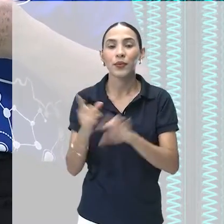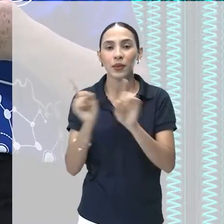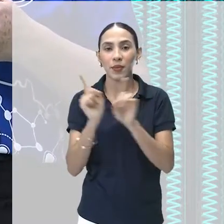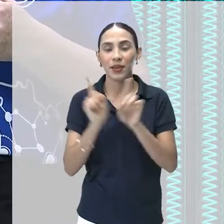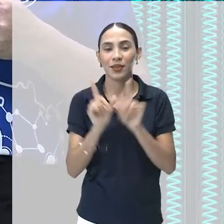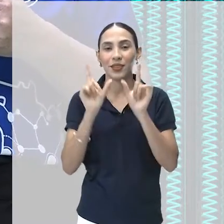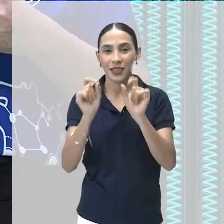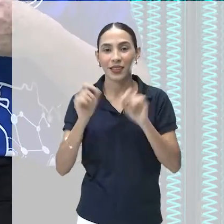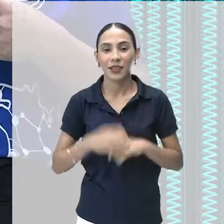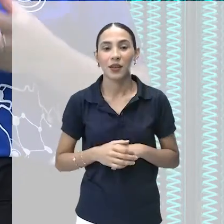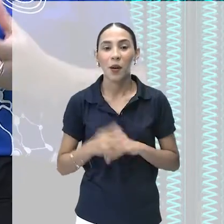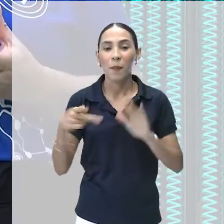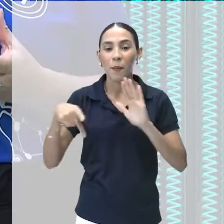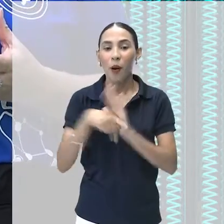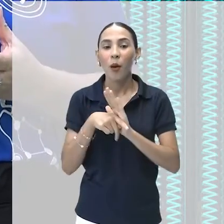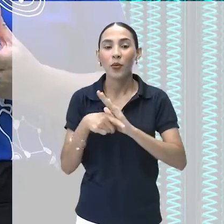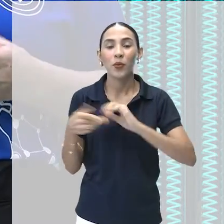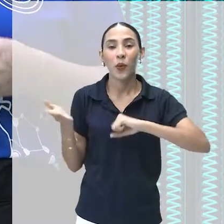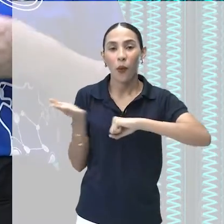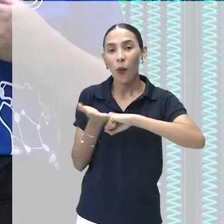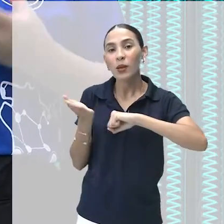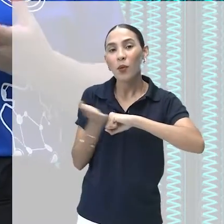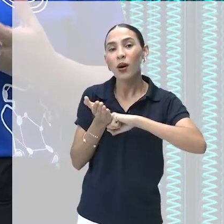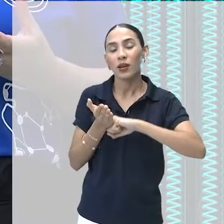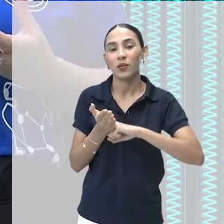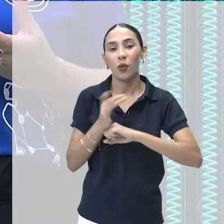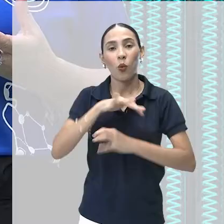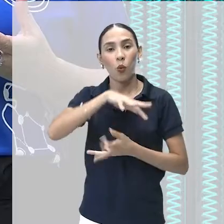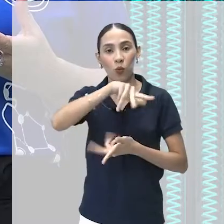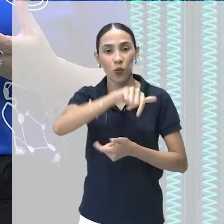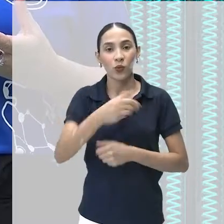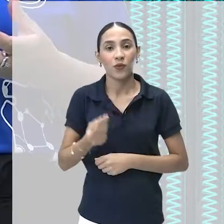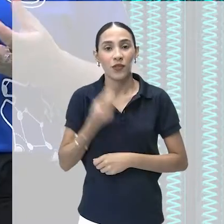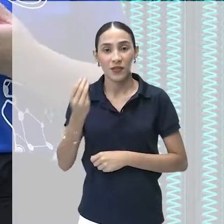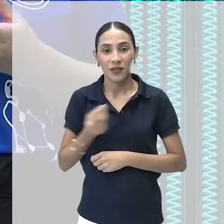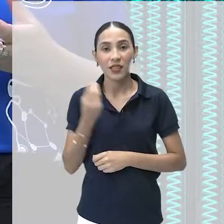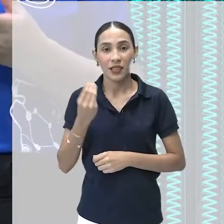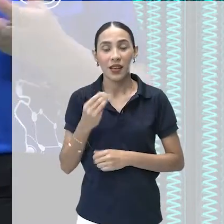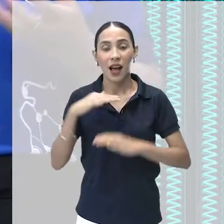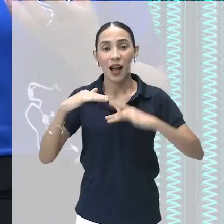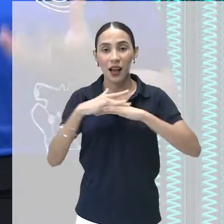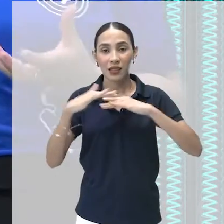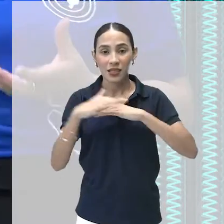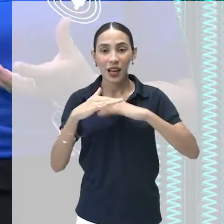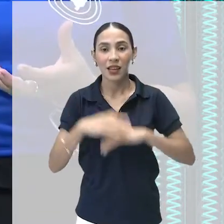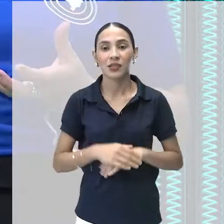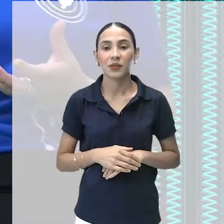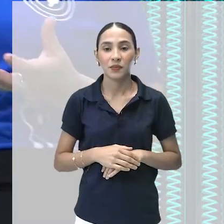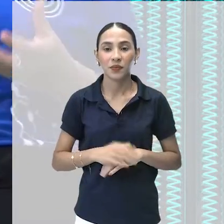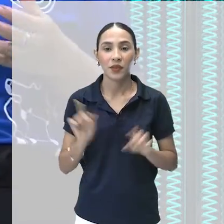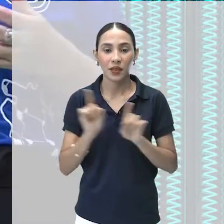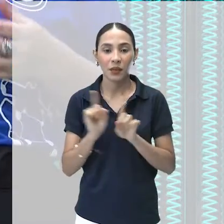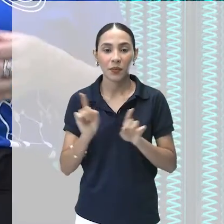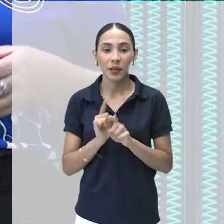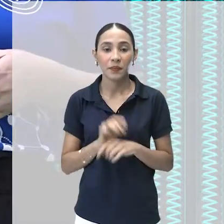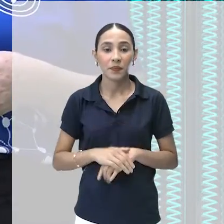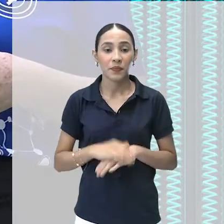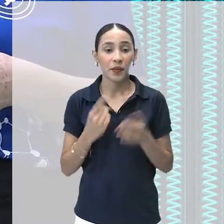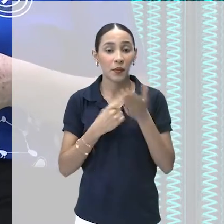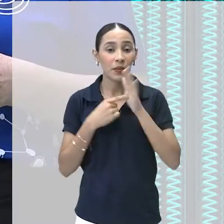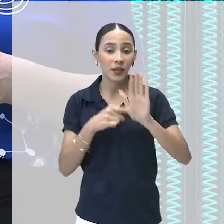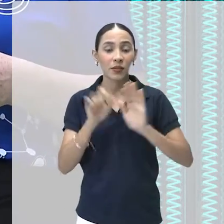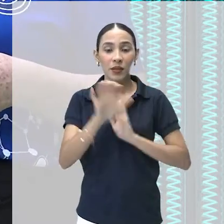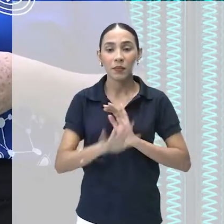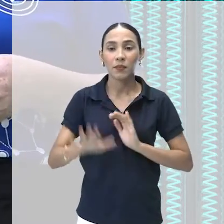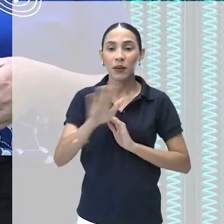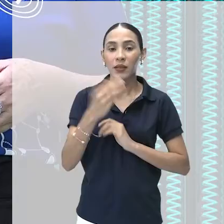repente, o lado contemporâneo do que o mundo estava passando. A cidade petrificada, vamos chamar assim. Então, eu trouxe essa